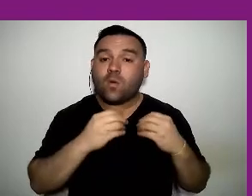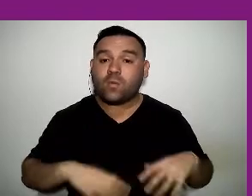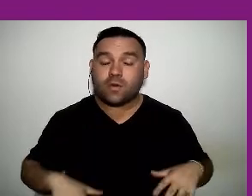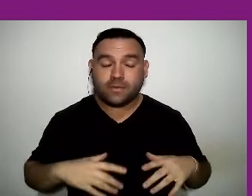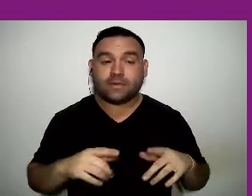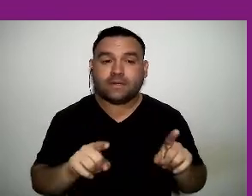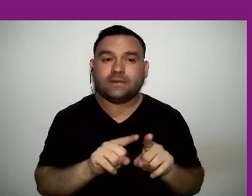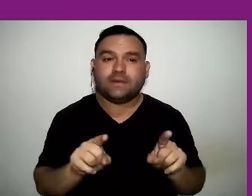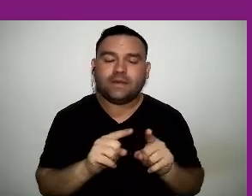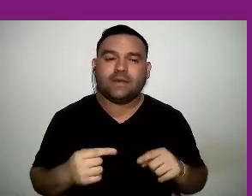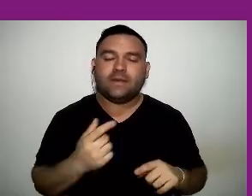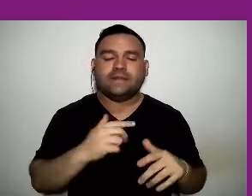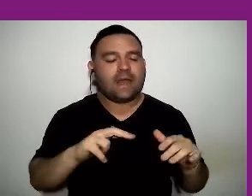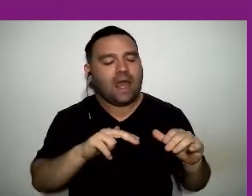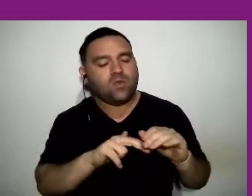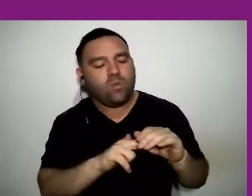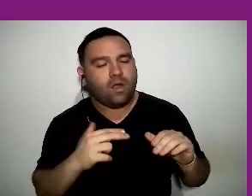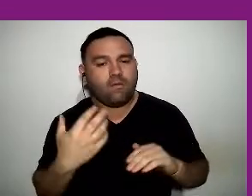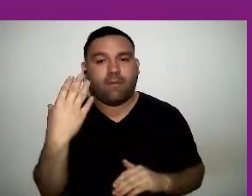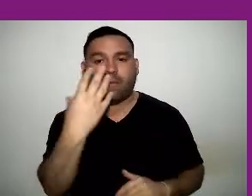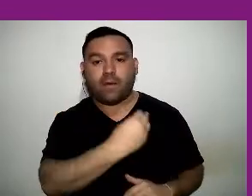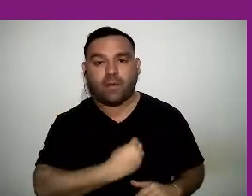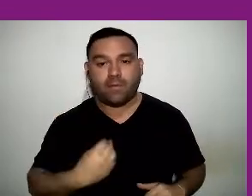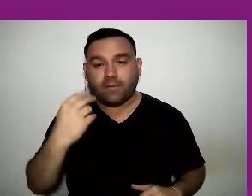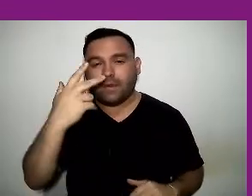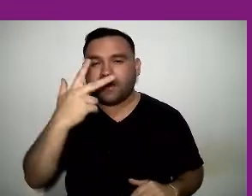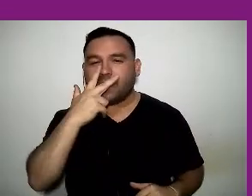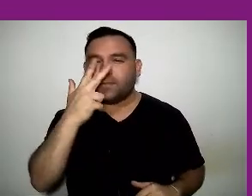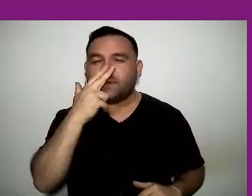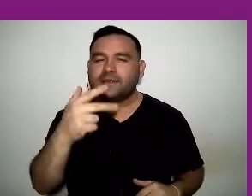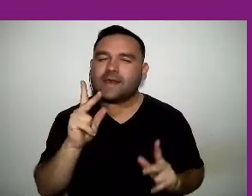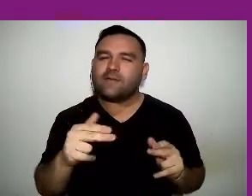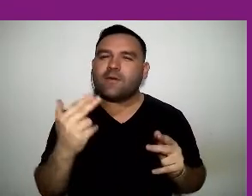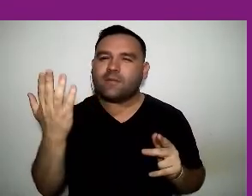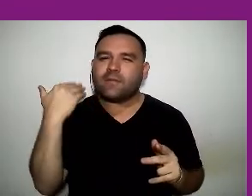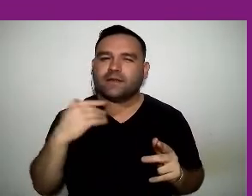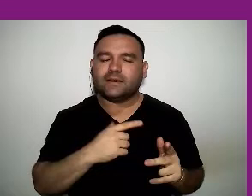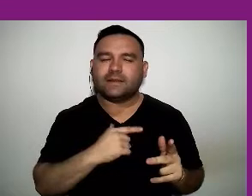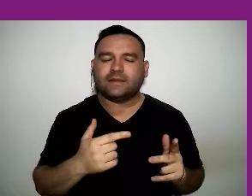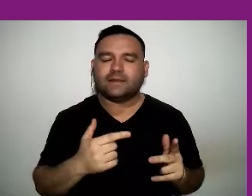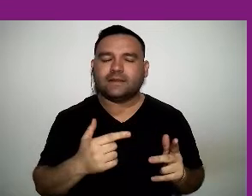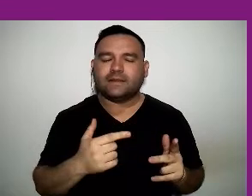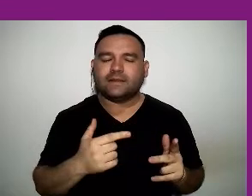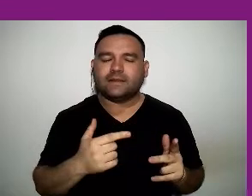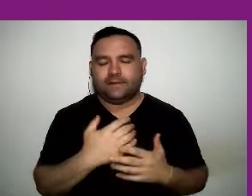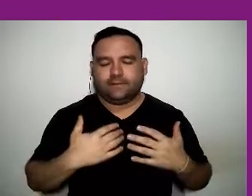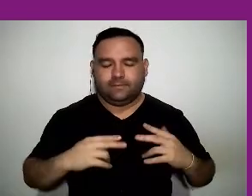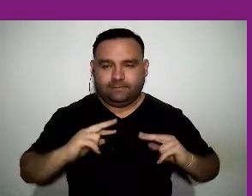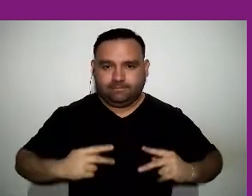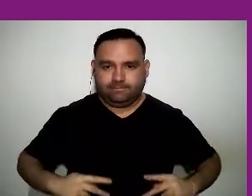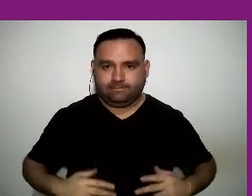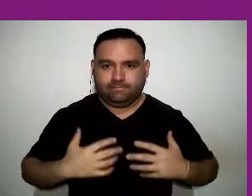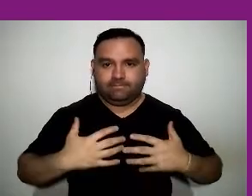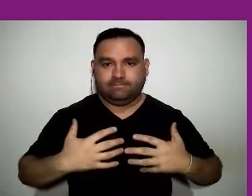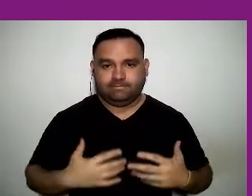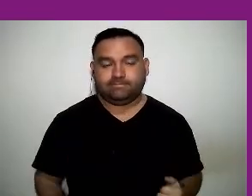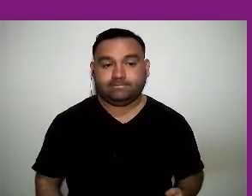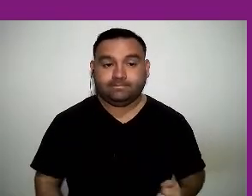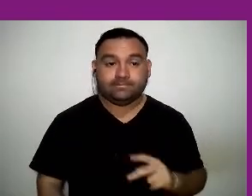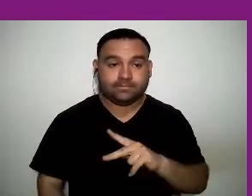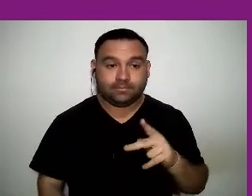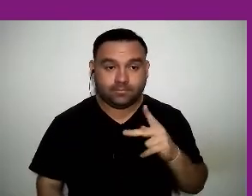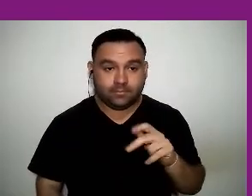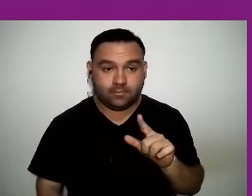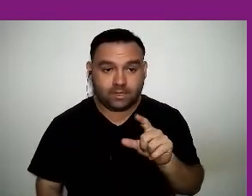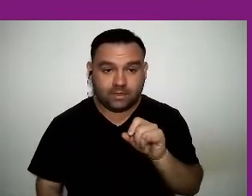tomografia computadorizada que certamente muito lembrava a sinusconforto respiratória aguda. Bem, o professor